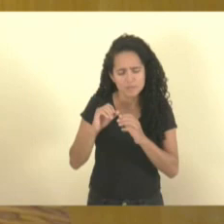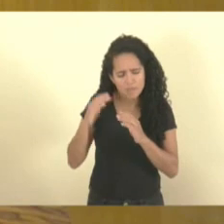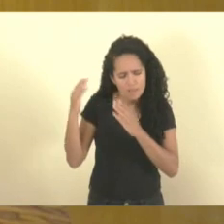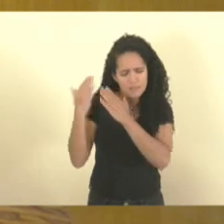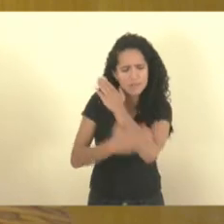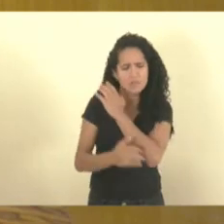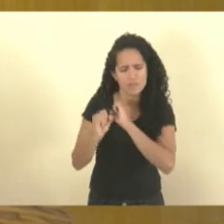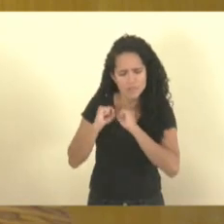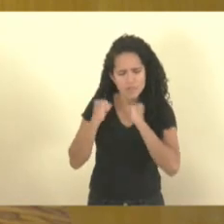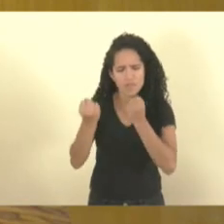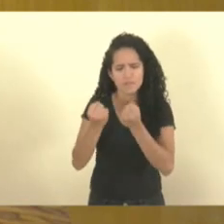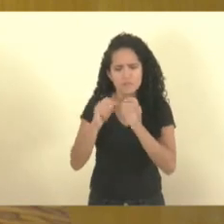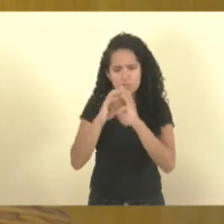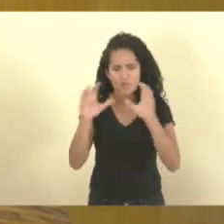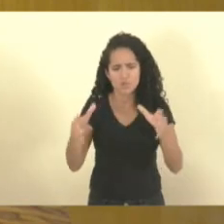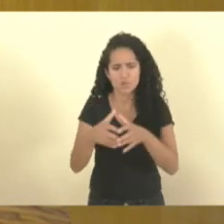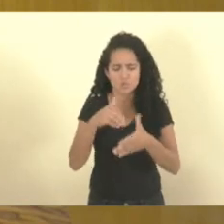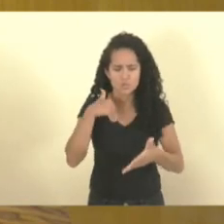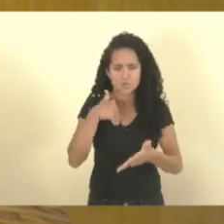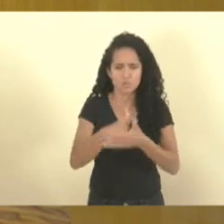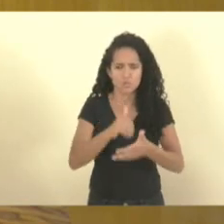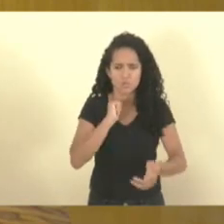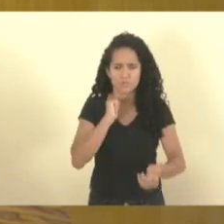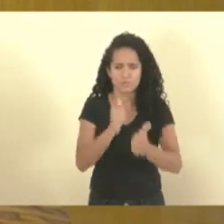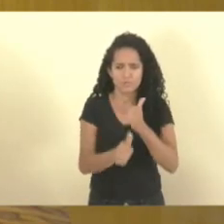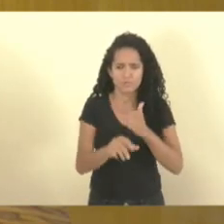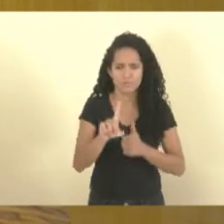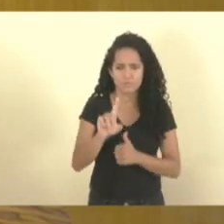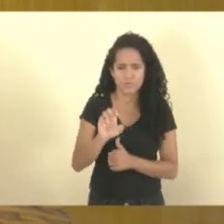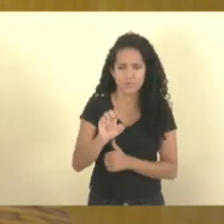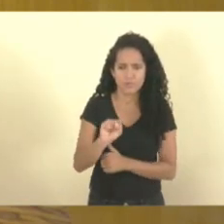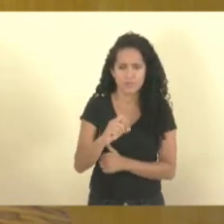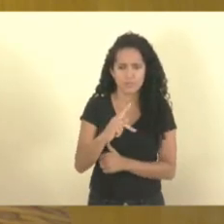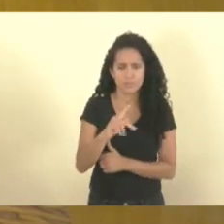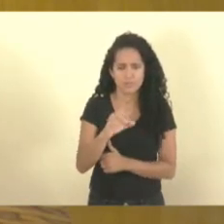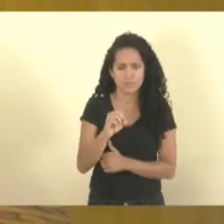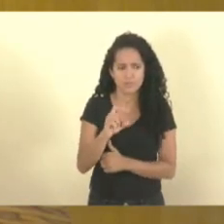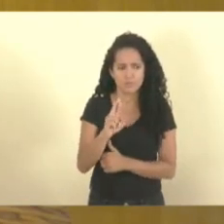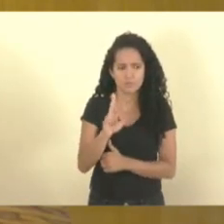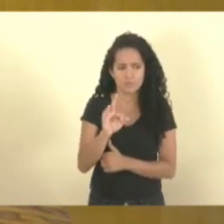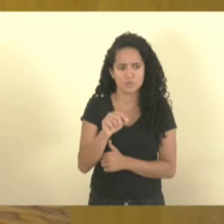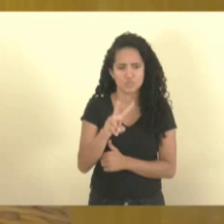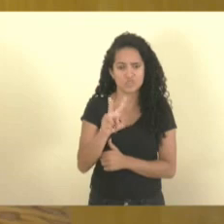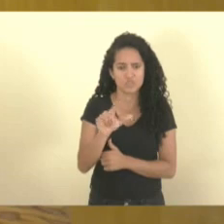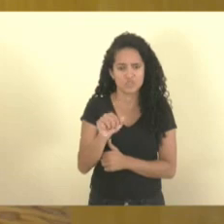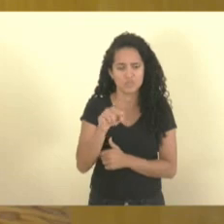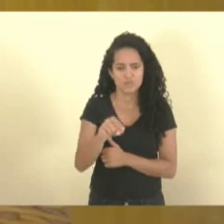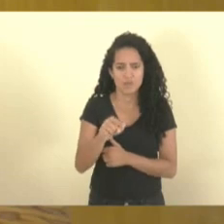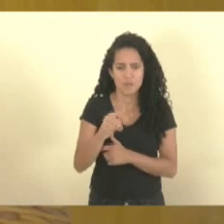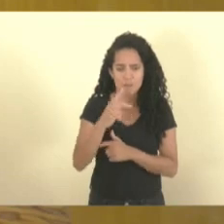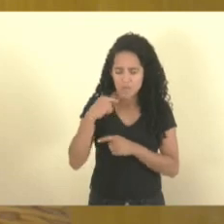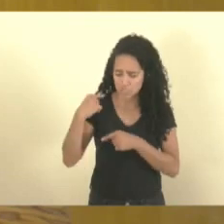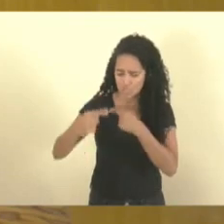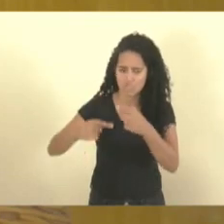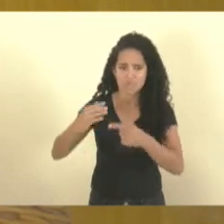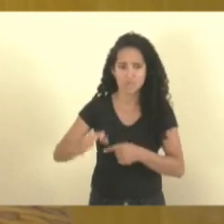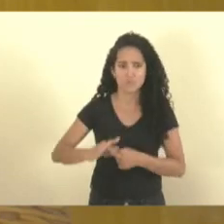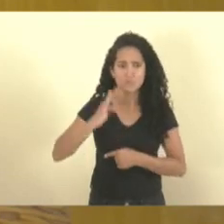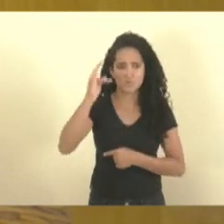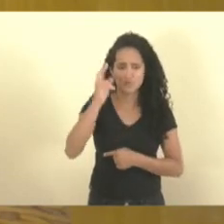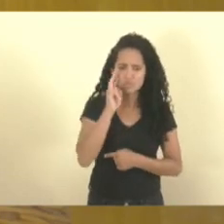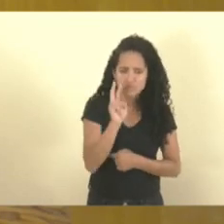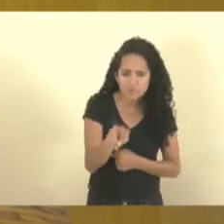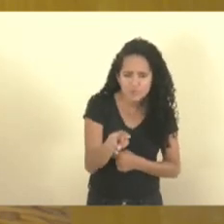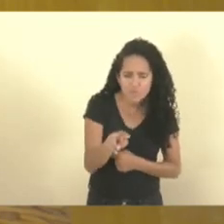a desportiva, aonde você sempre teve apoio, aonde essa geração do futuro, eu estou vendo um garoto ali,